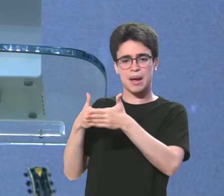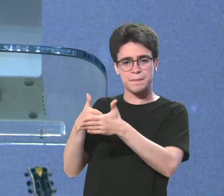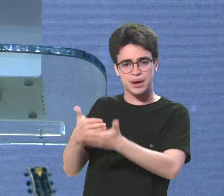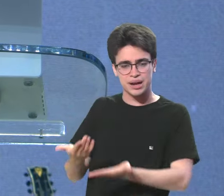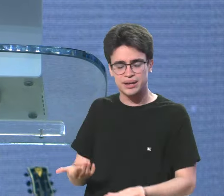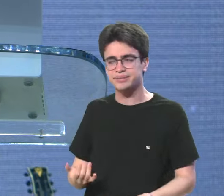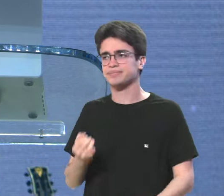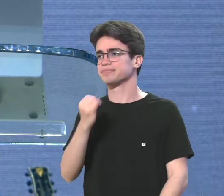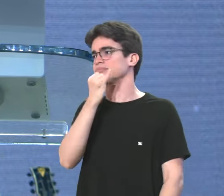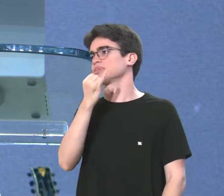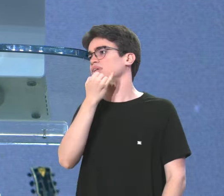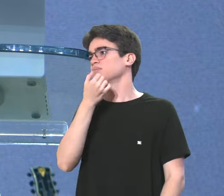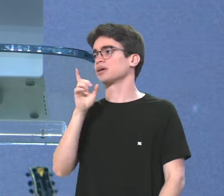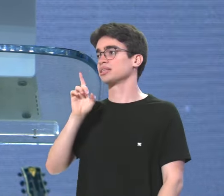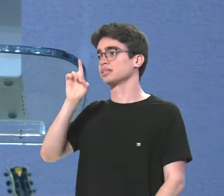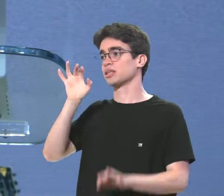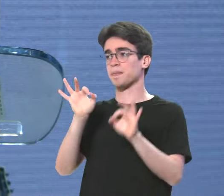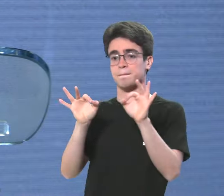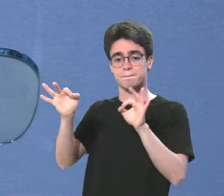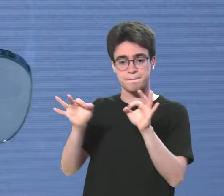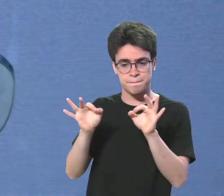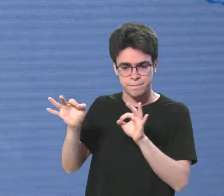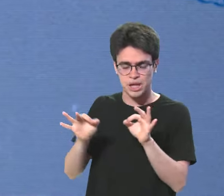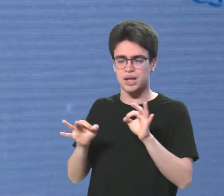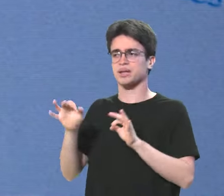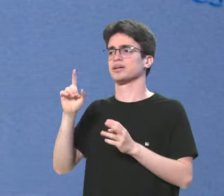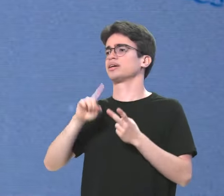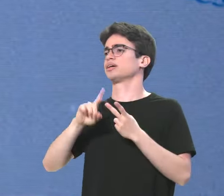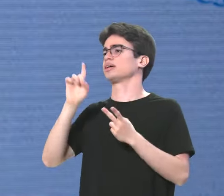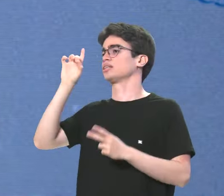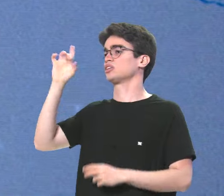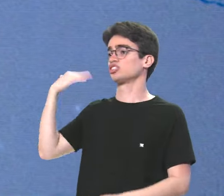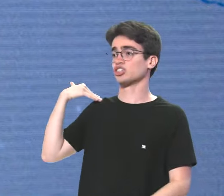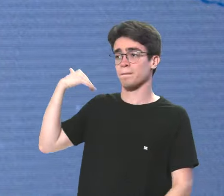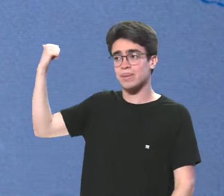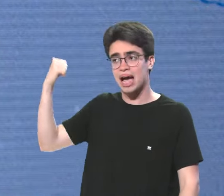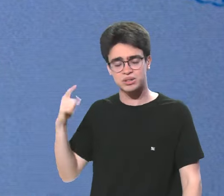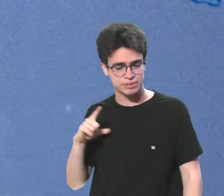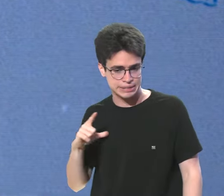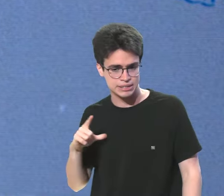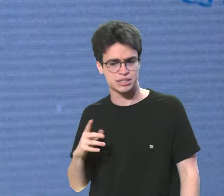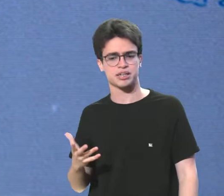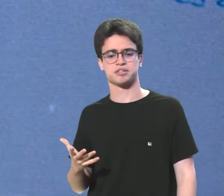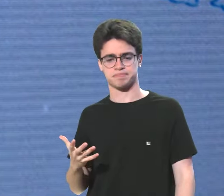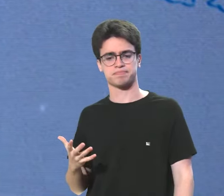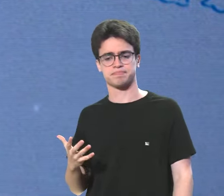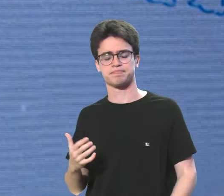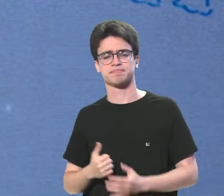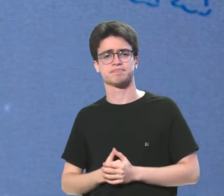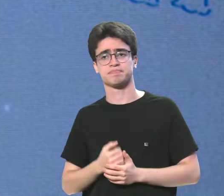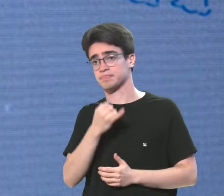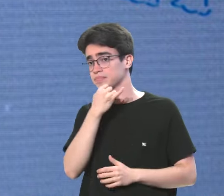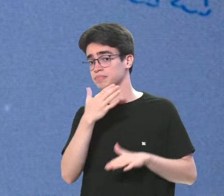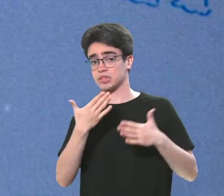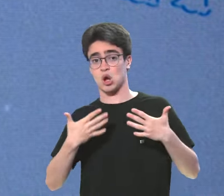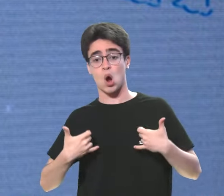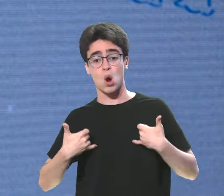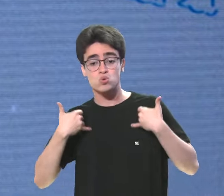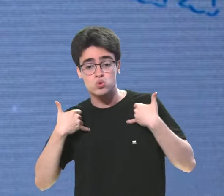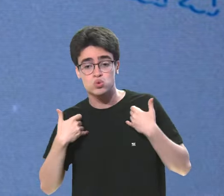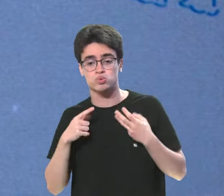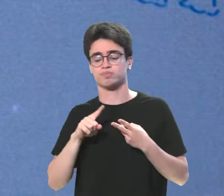enxergar os planos dele pra nossa vida o chamado que ele tem pra gente como orgulho